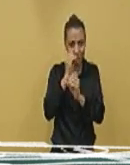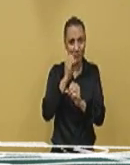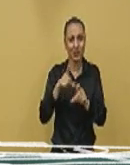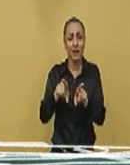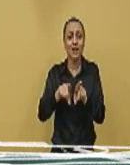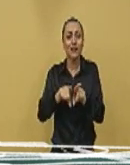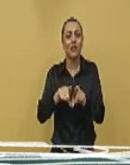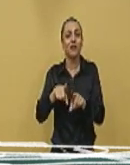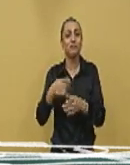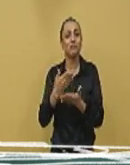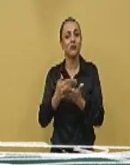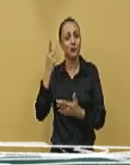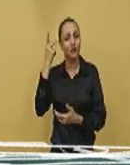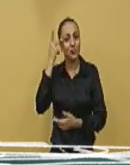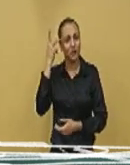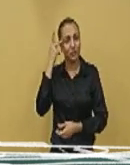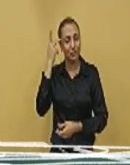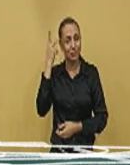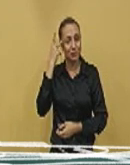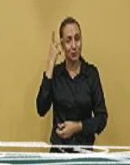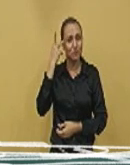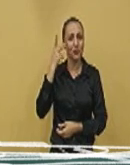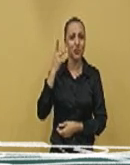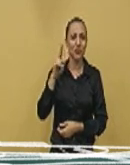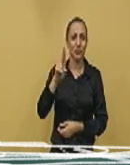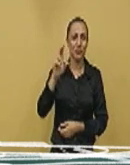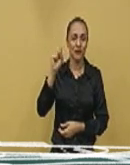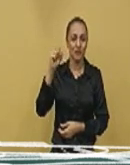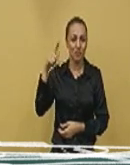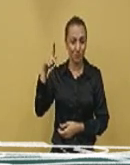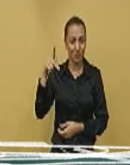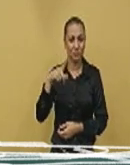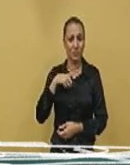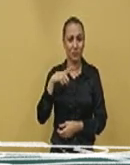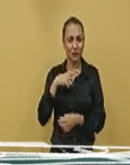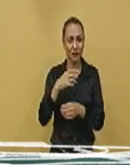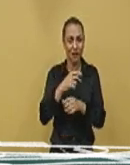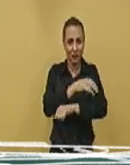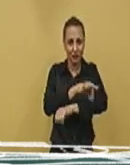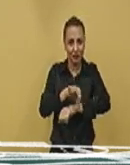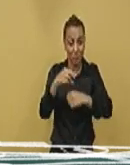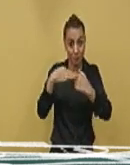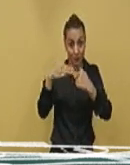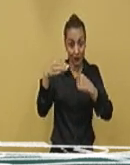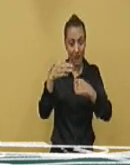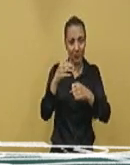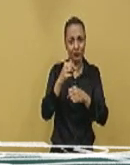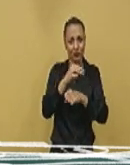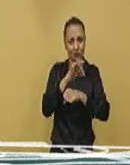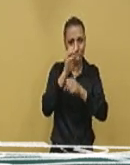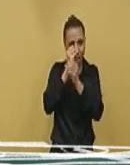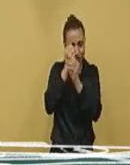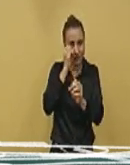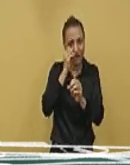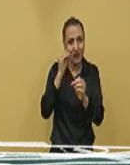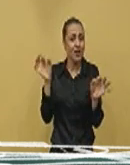né? Engenharia elétrica, mestrado, doutorado na USP de São Carlos, e ela terminou a faculdade de farmácia.